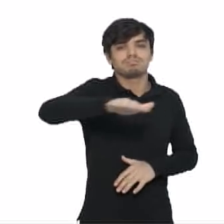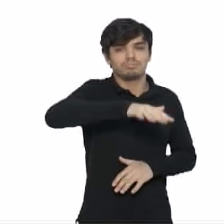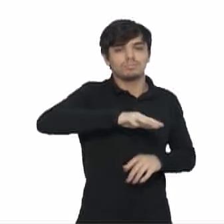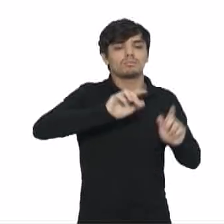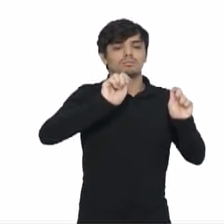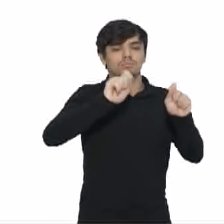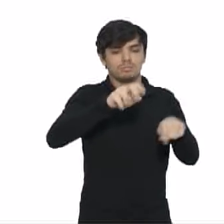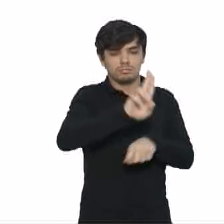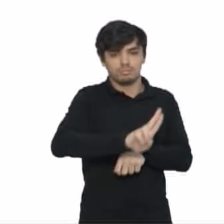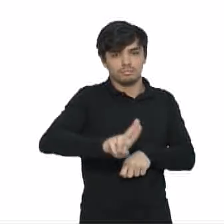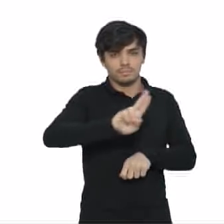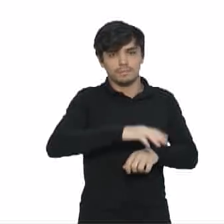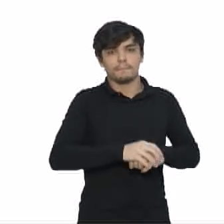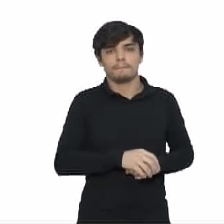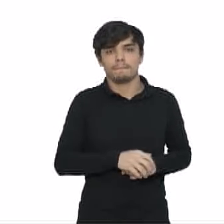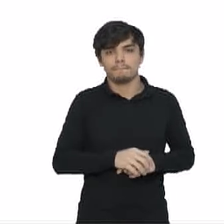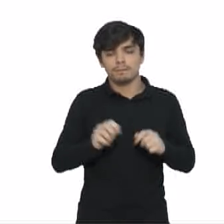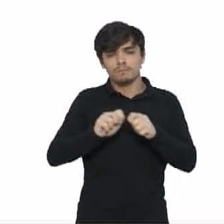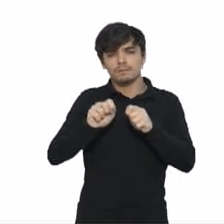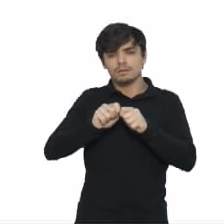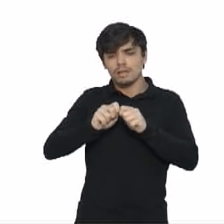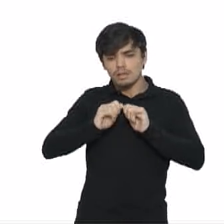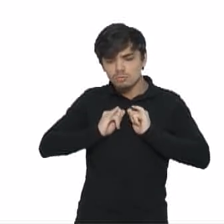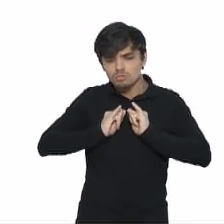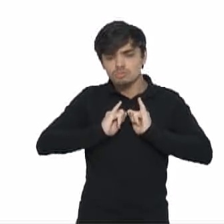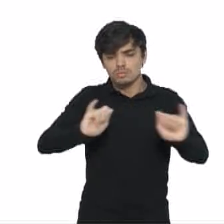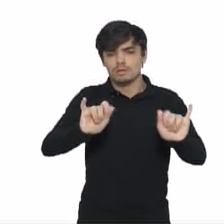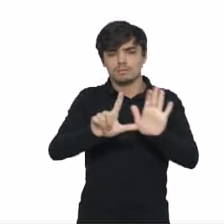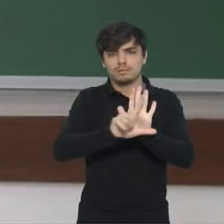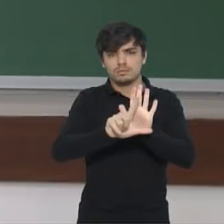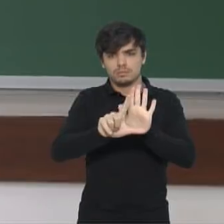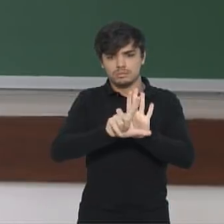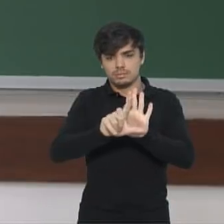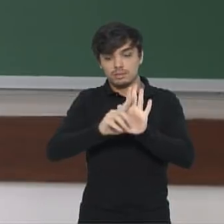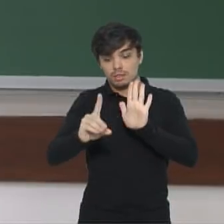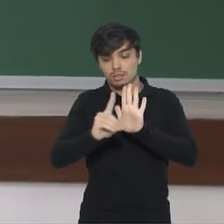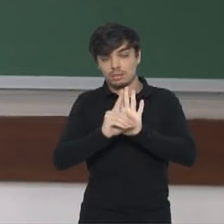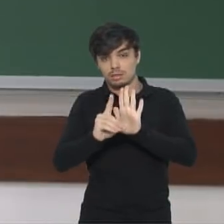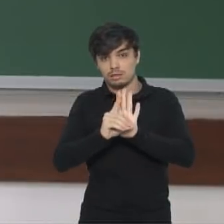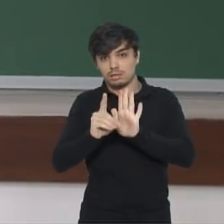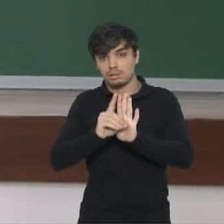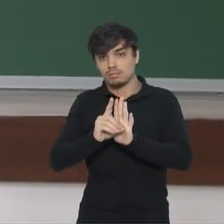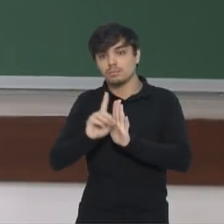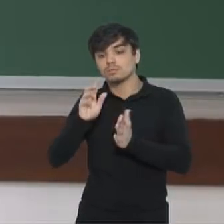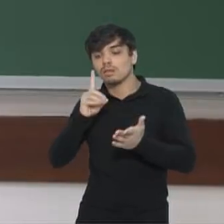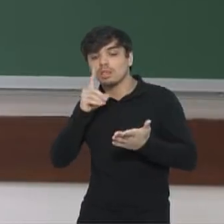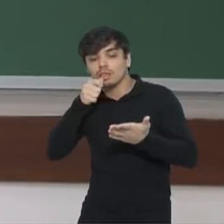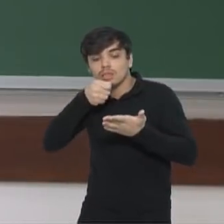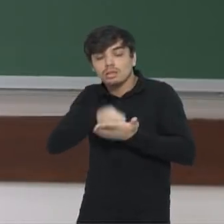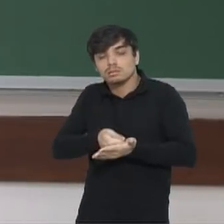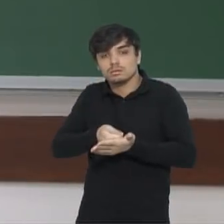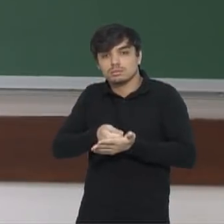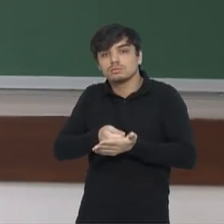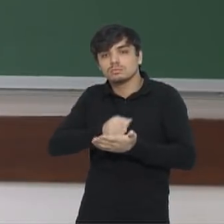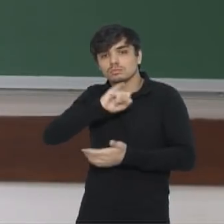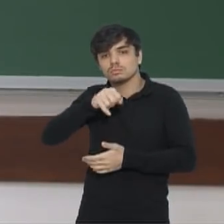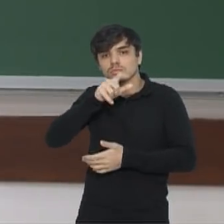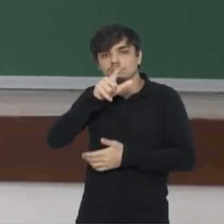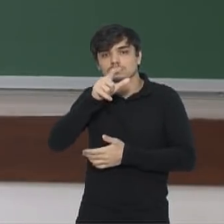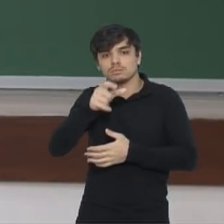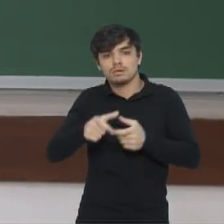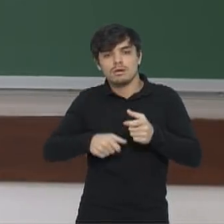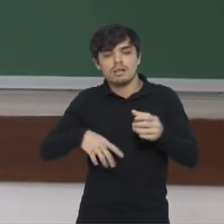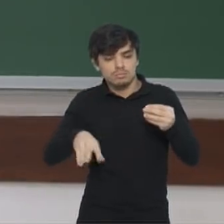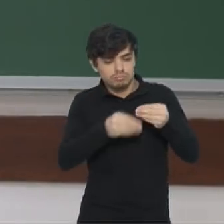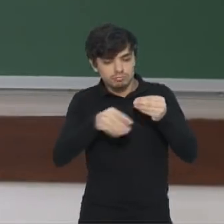dessas leis, divulgavam os seus decretos, divulgavam as suas decisões judiciais, né? Essas compilações,